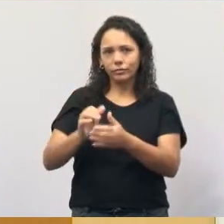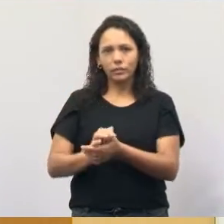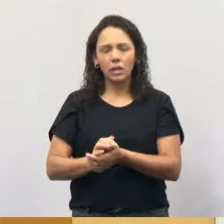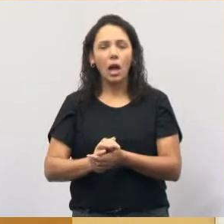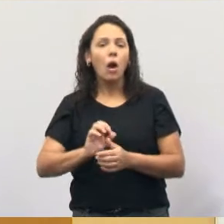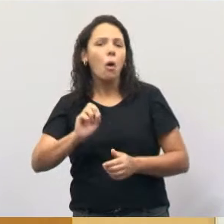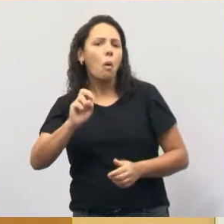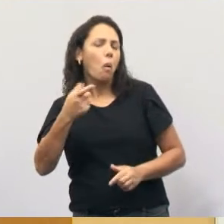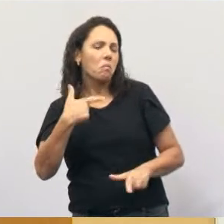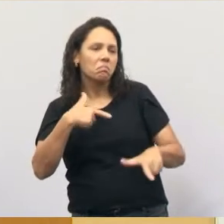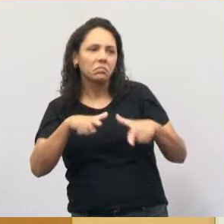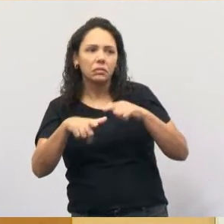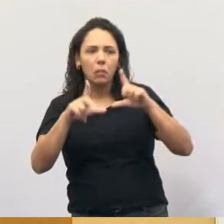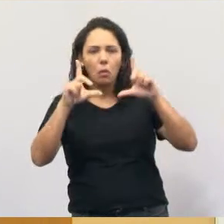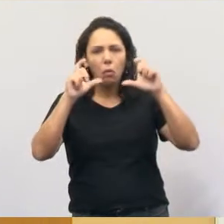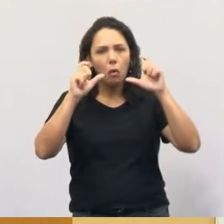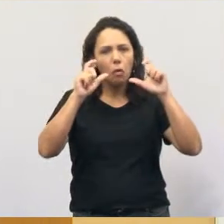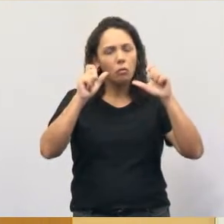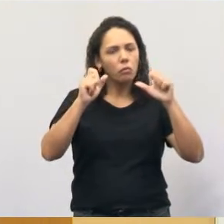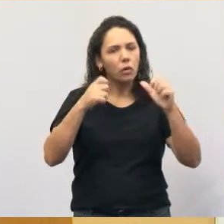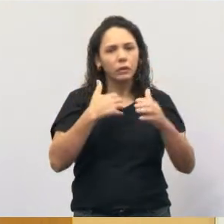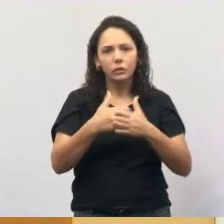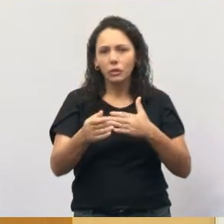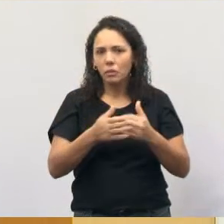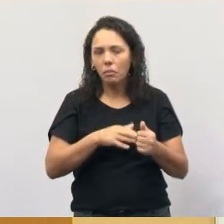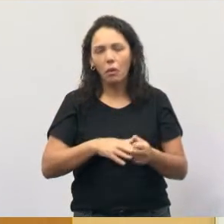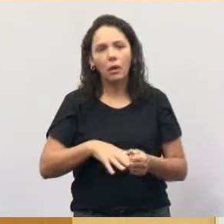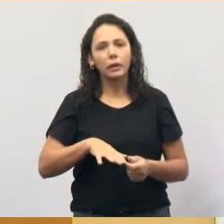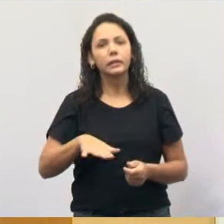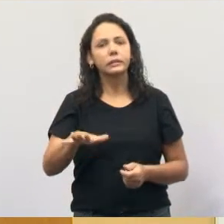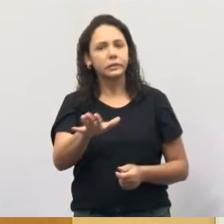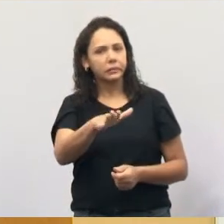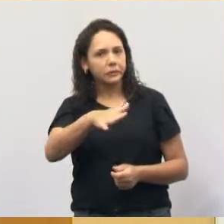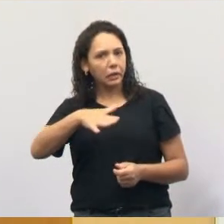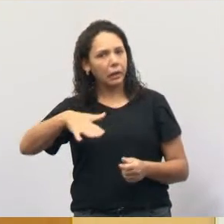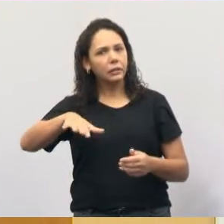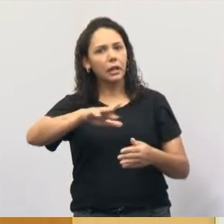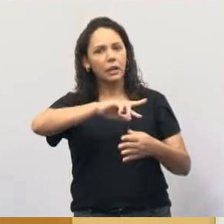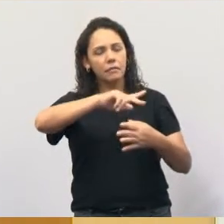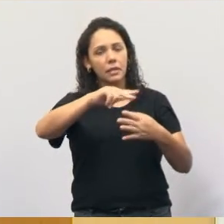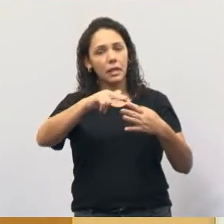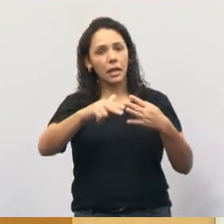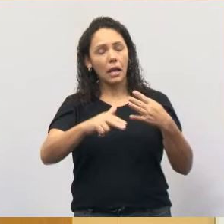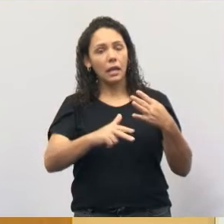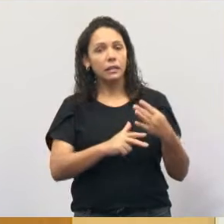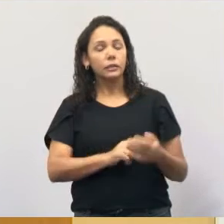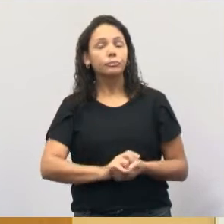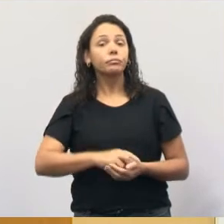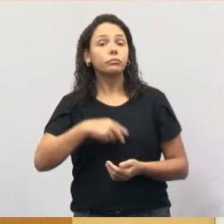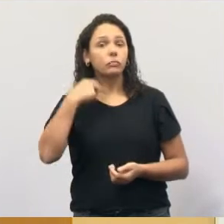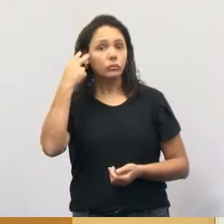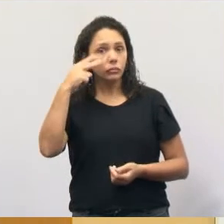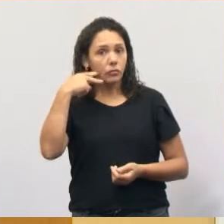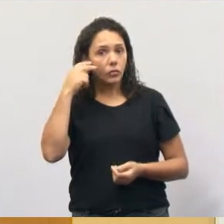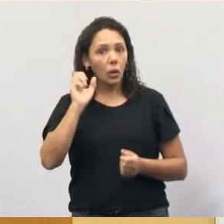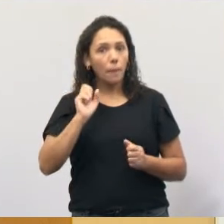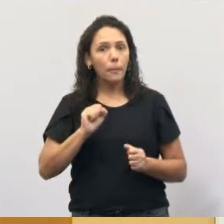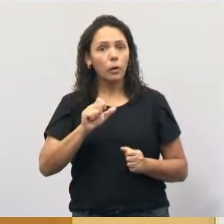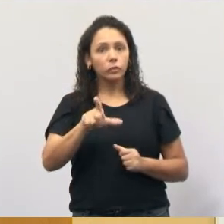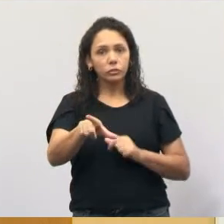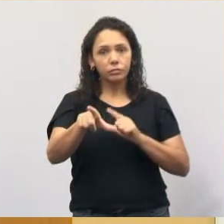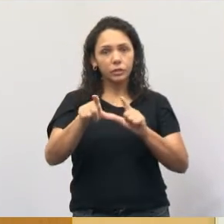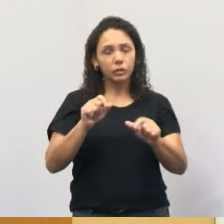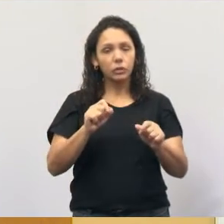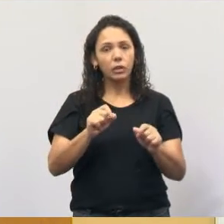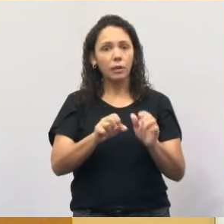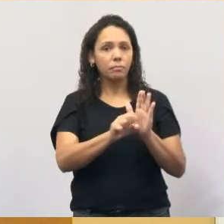diversas áreas. Então, vai caber ao vereador indicar o artista ao qual ele sente a necessidade de